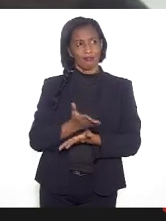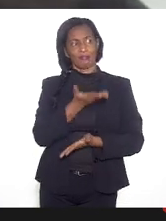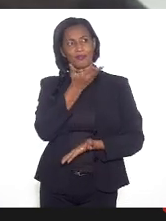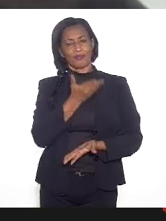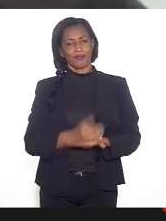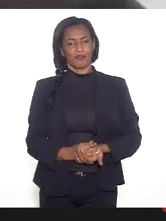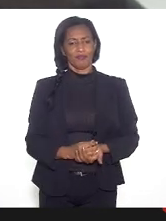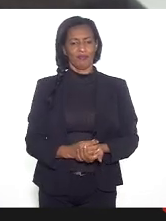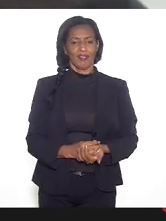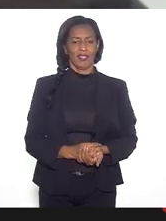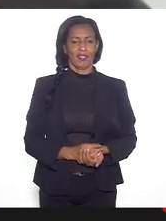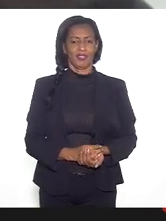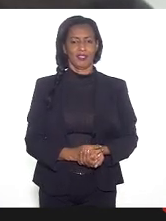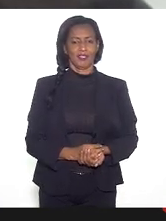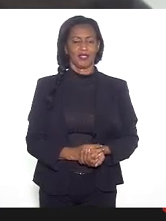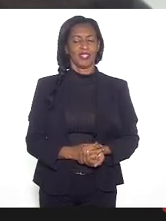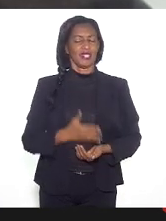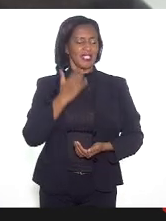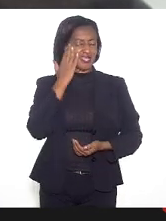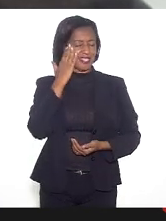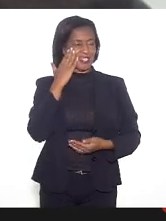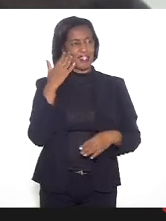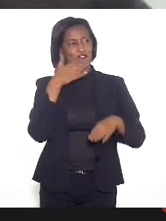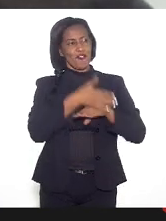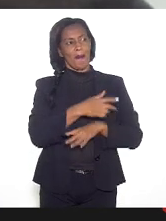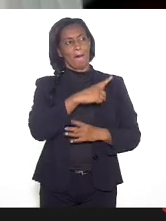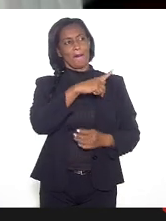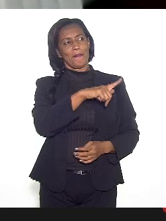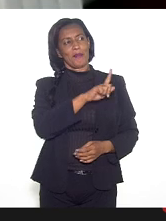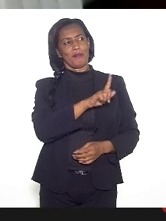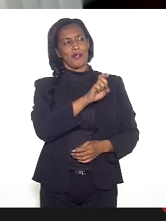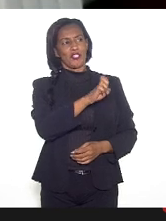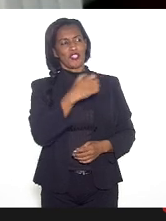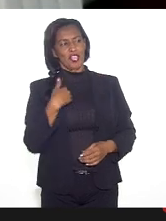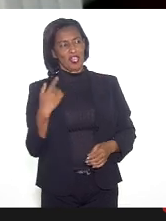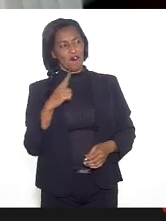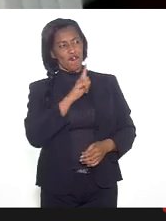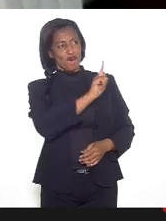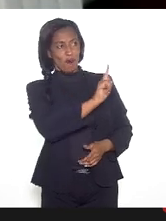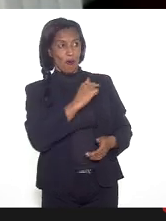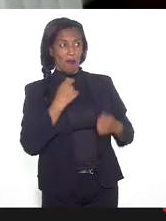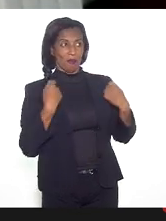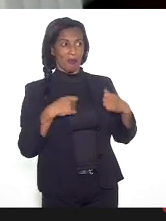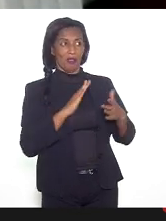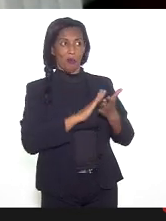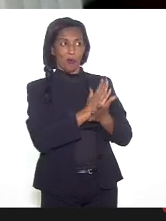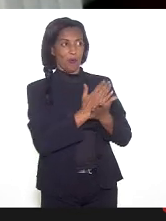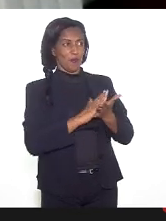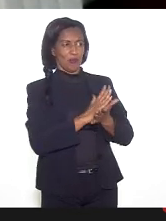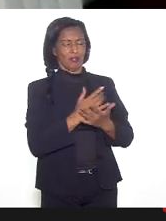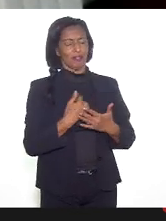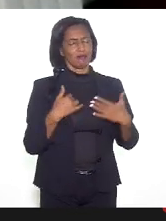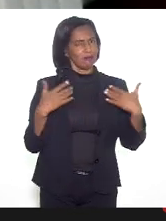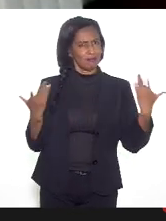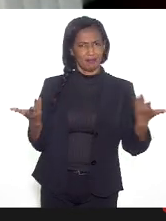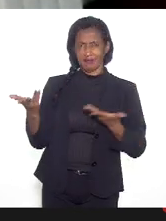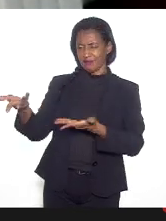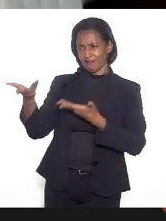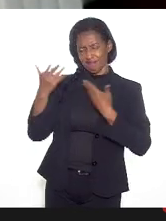serei bem recebido na PGE nos próximos dias. Incômodo nenhum, deputado. Se Vossa Excelência me permitir, só